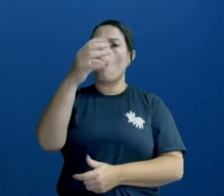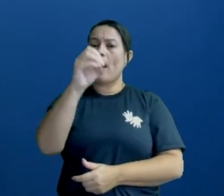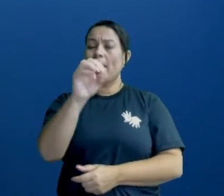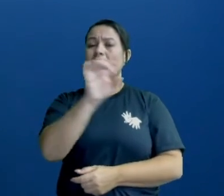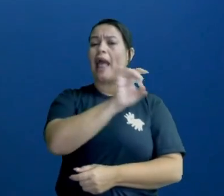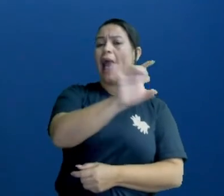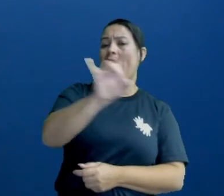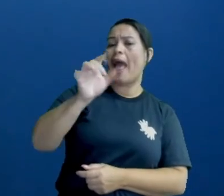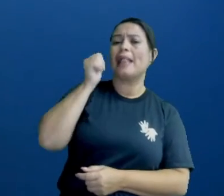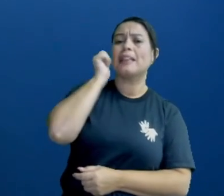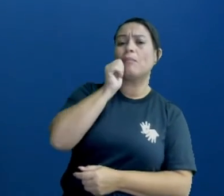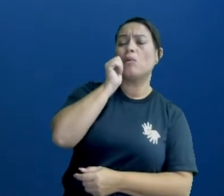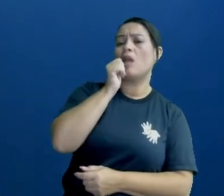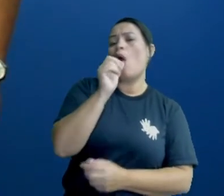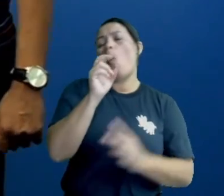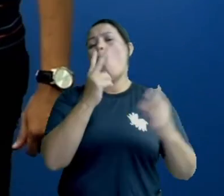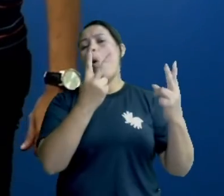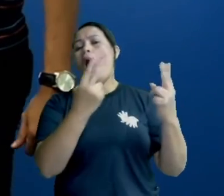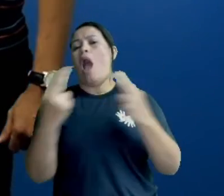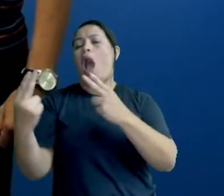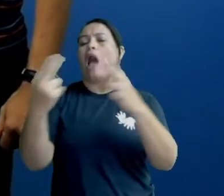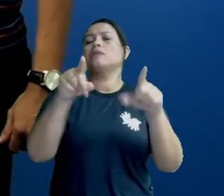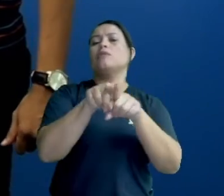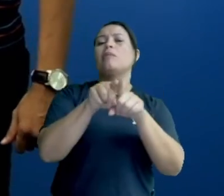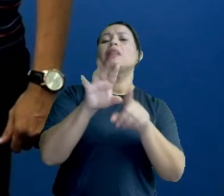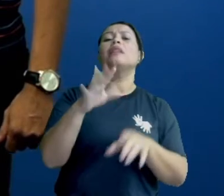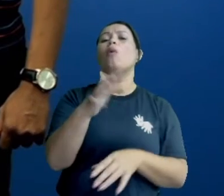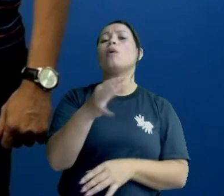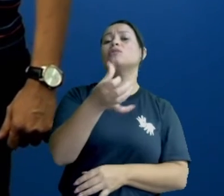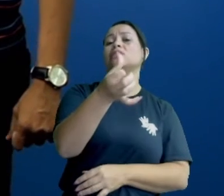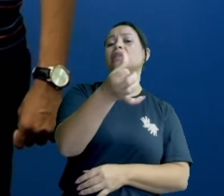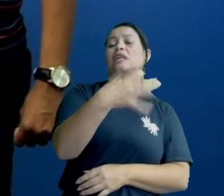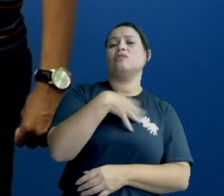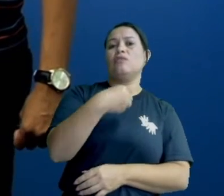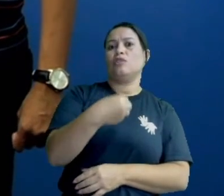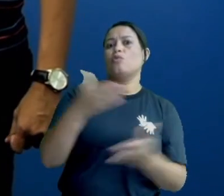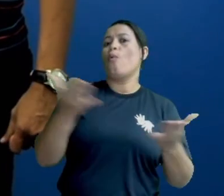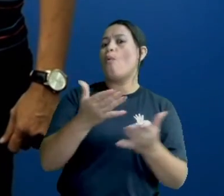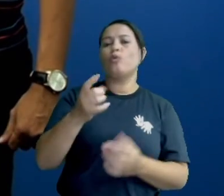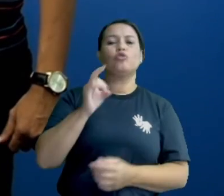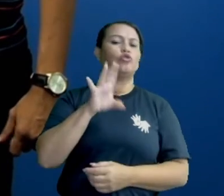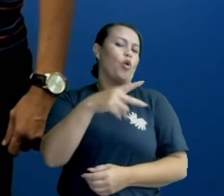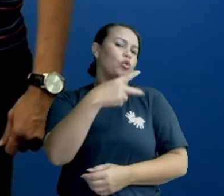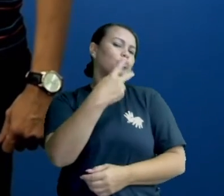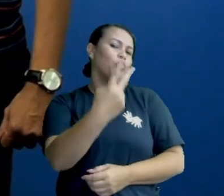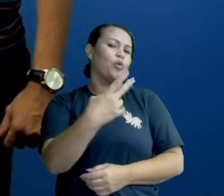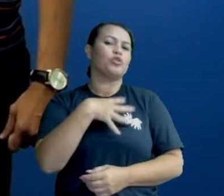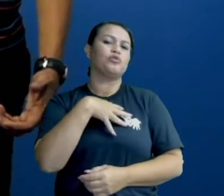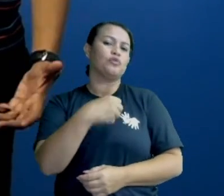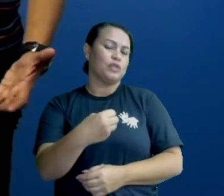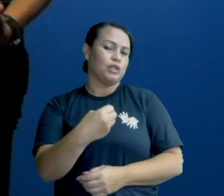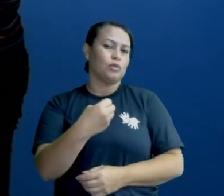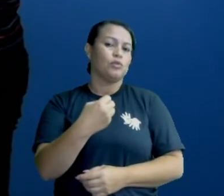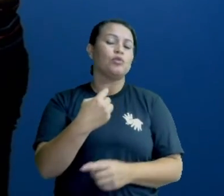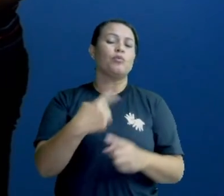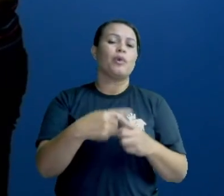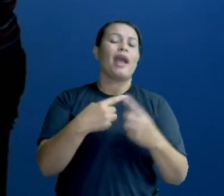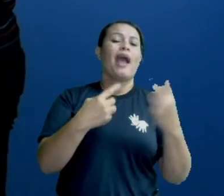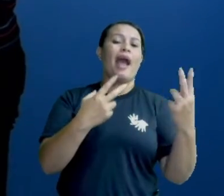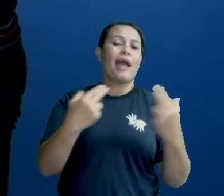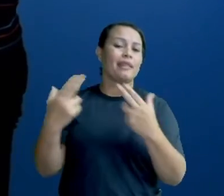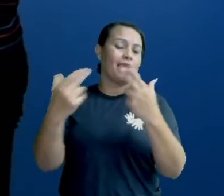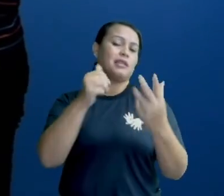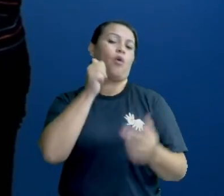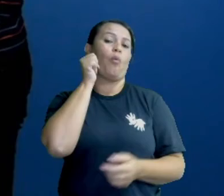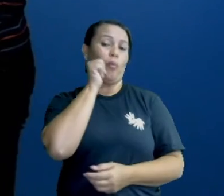ou cada casal tinha em média 6 filhos. Atualmente, você tem menos de 2 filhos por média, né, para cada casal ou